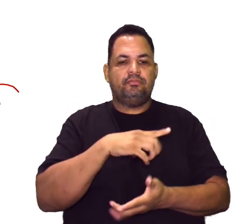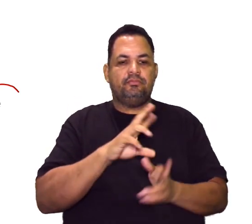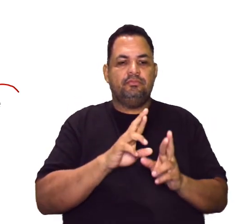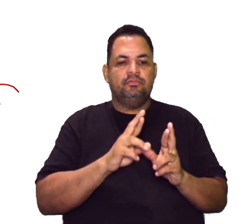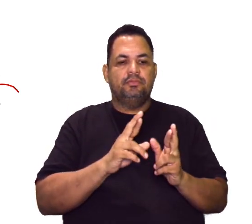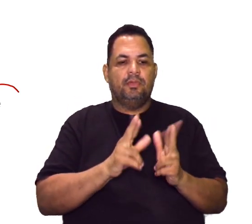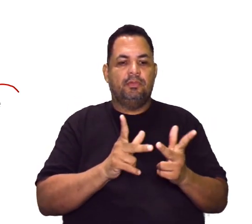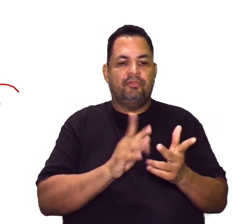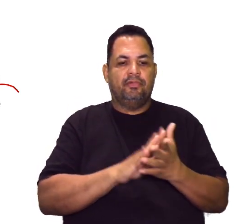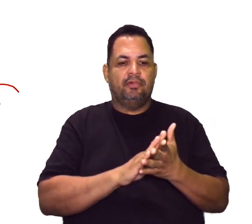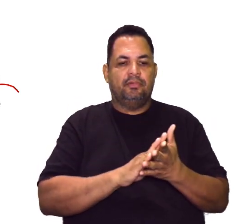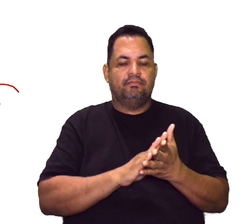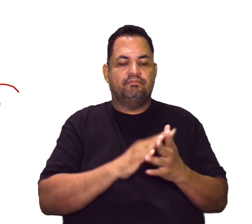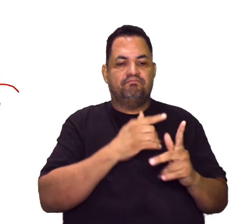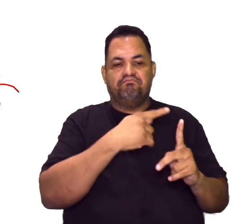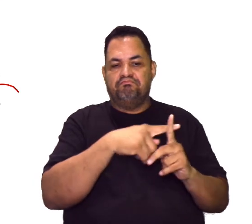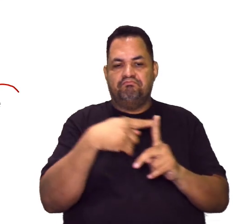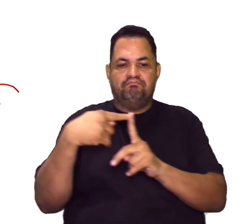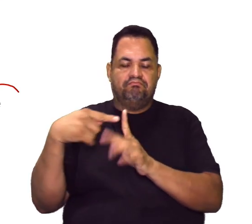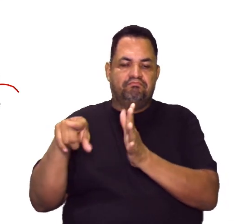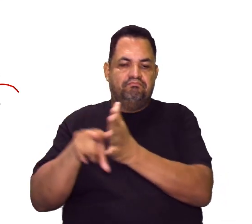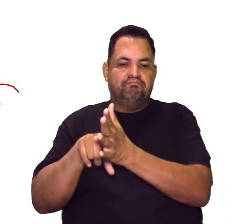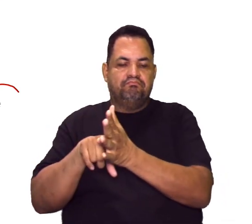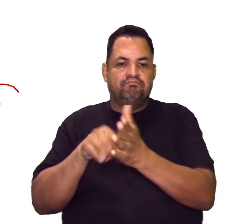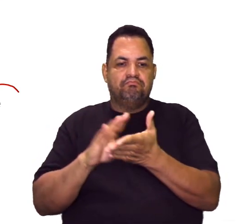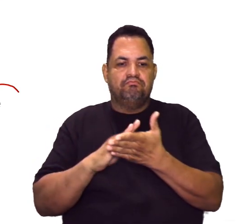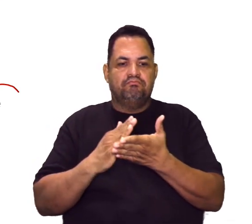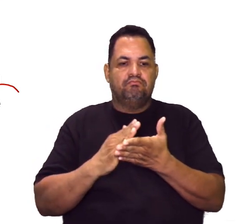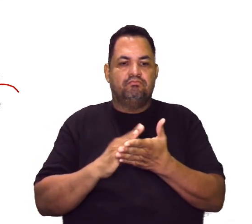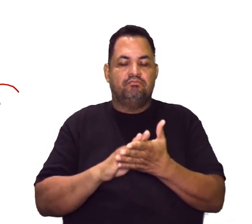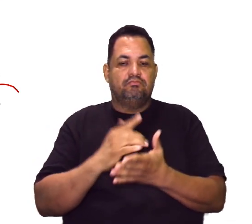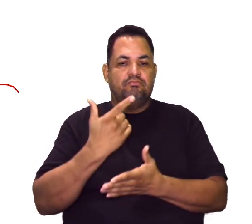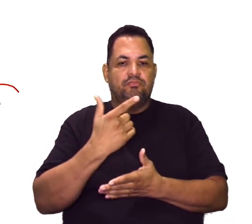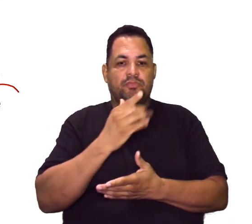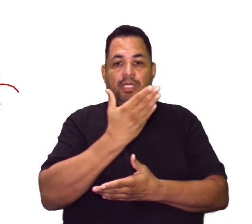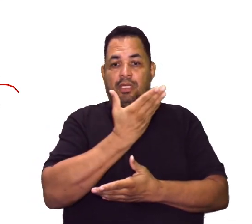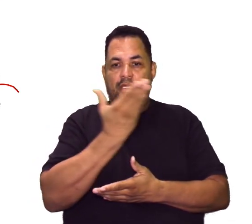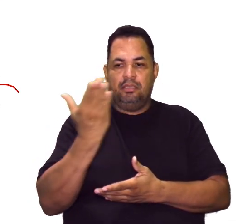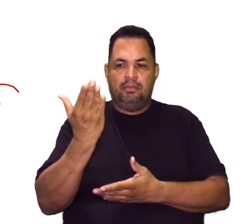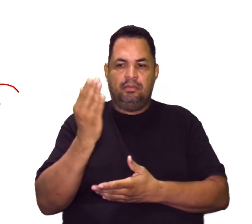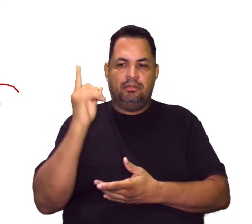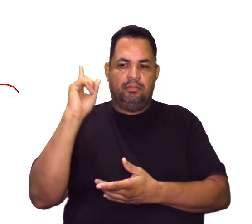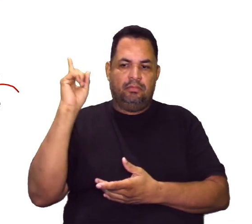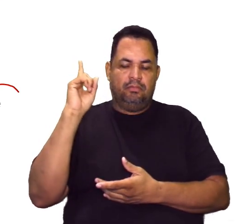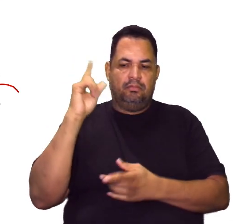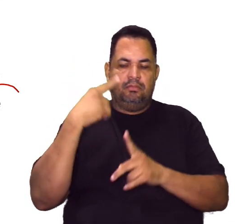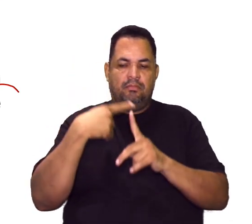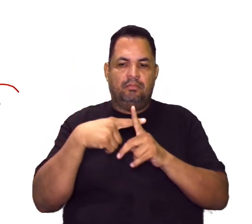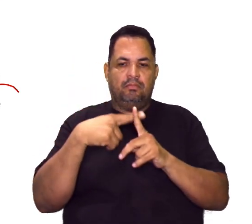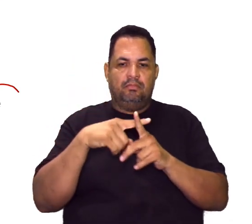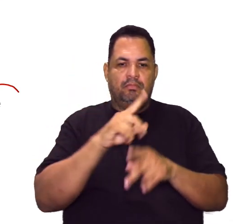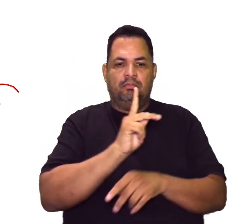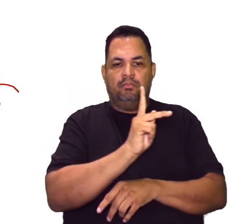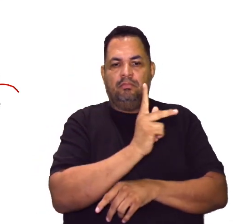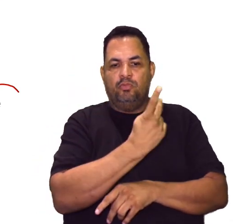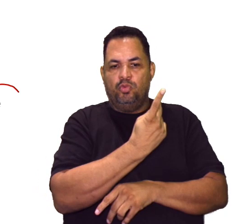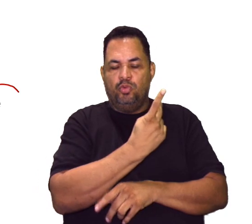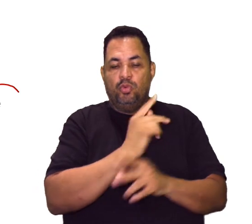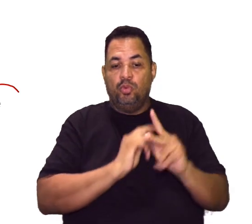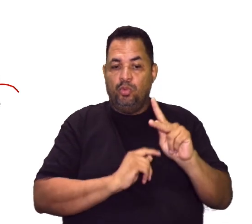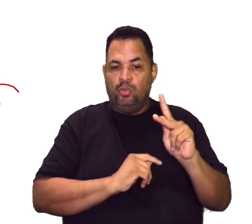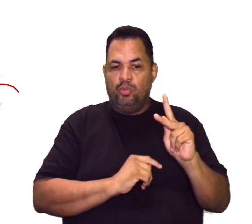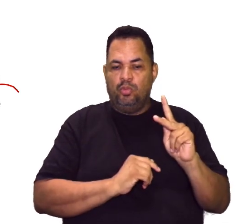polaridade, o que não existiu foi a nuvem. Por quê? Porque o hidrogênio era